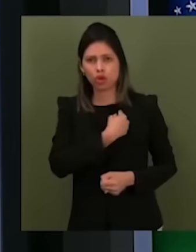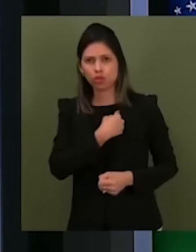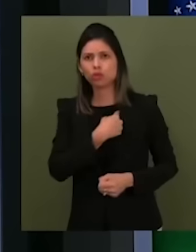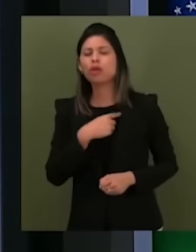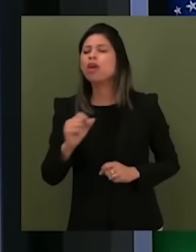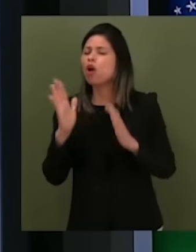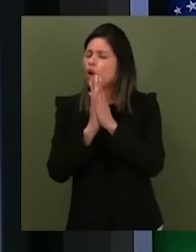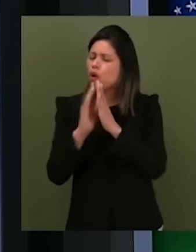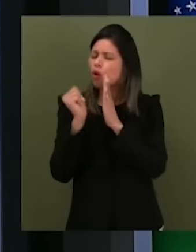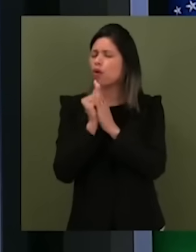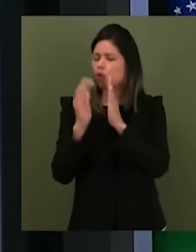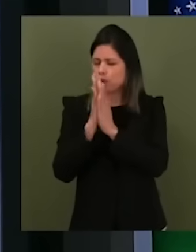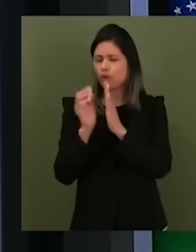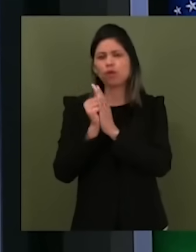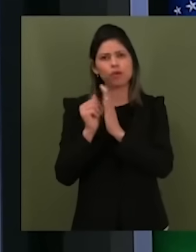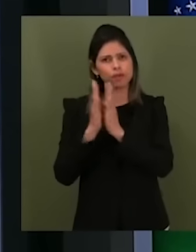bandido.